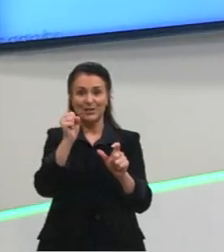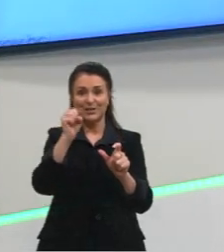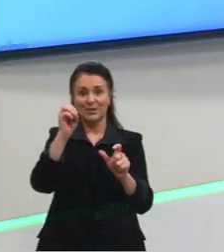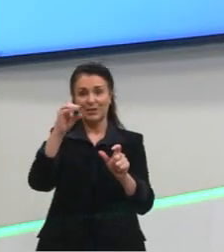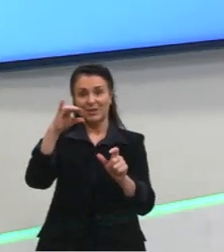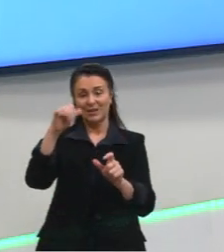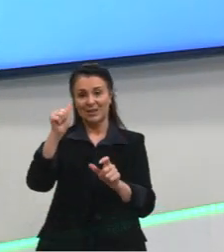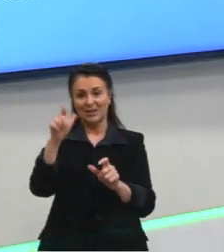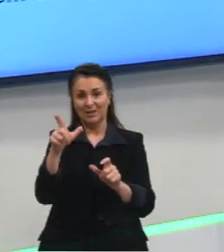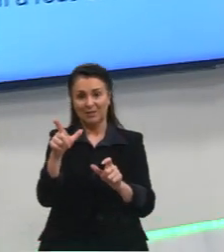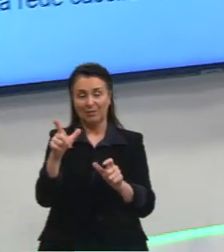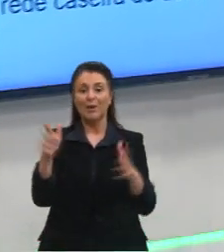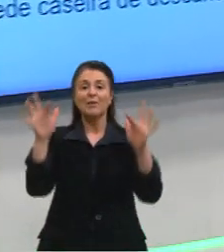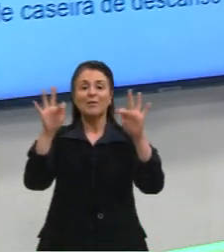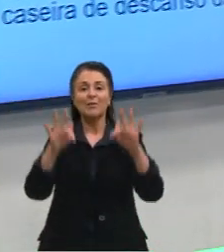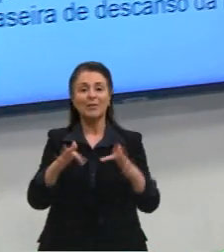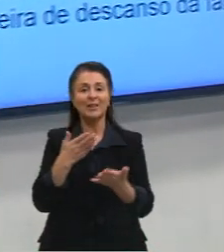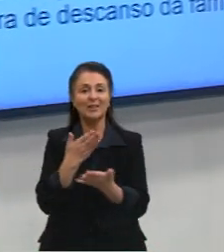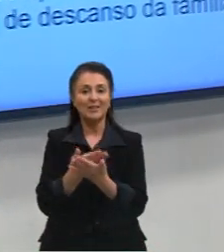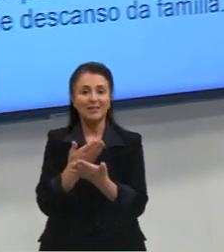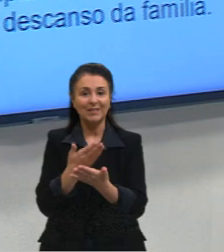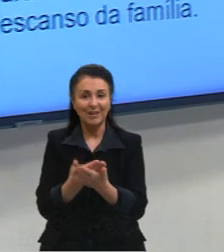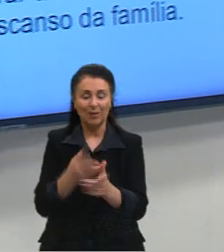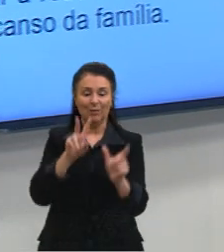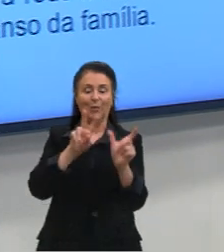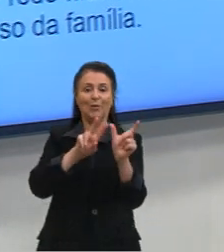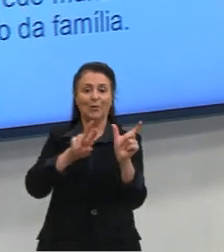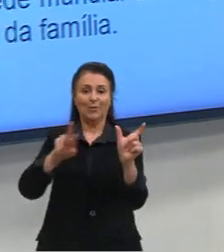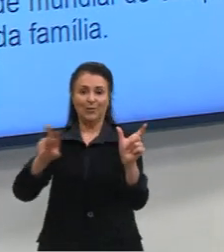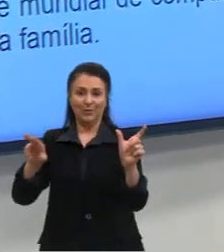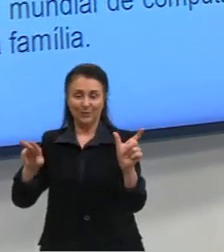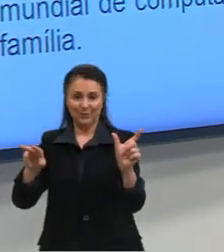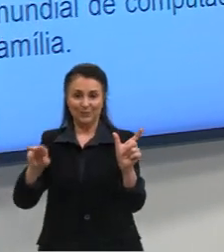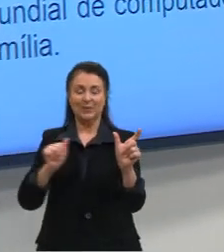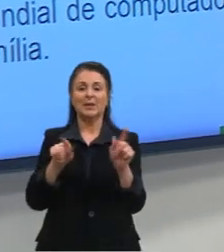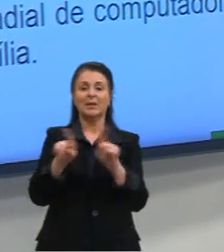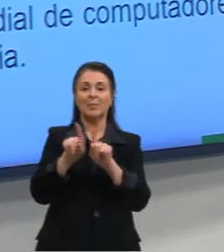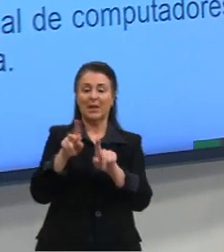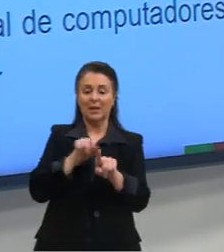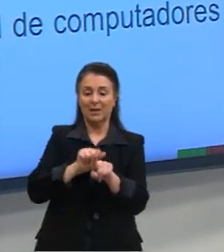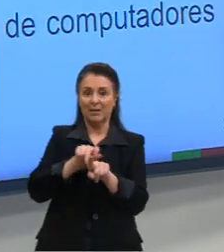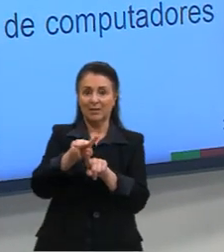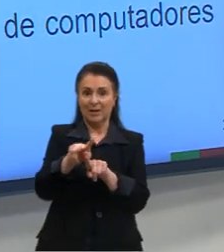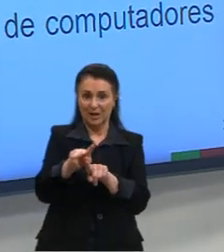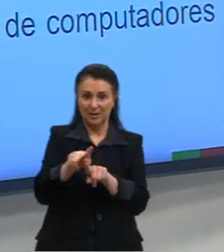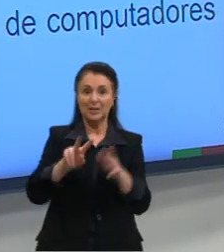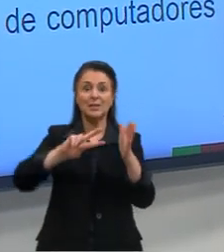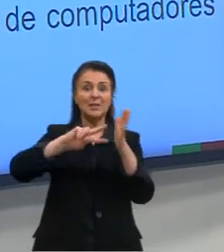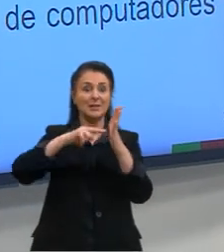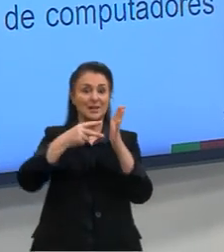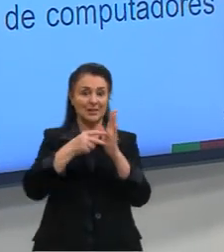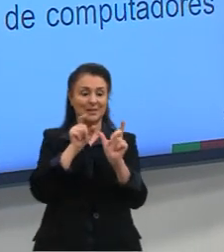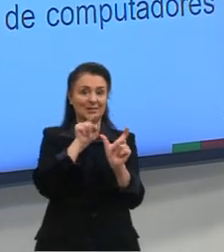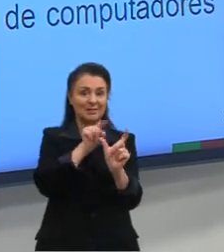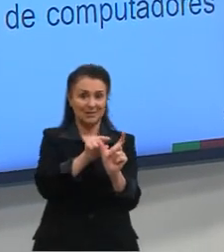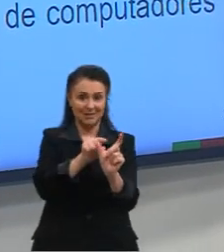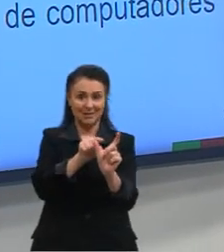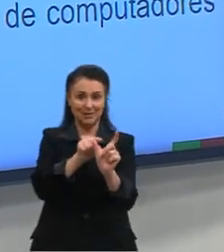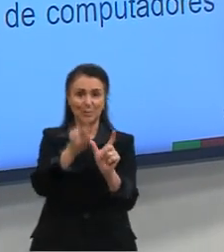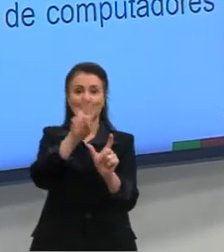vocês a gente entendeu polissemia ambiguidade são termos semelhantes que podem ser usados em contextos